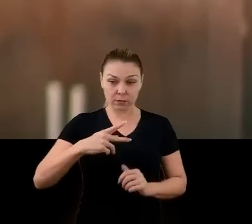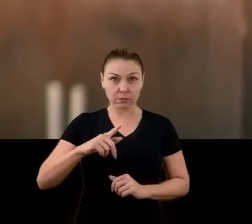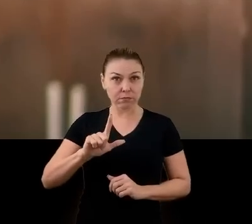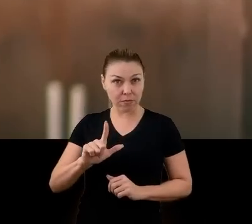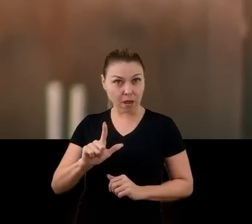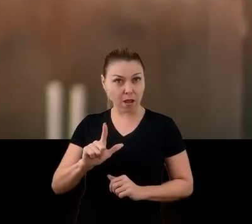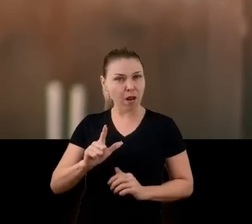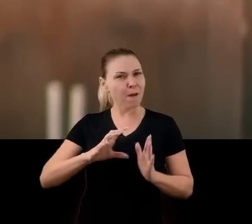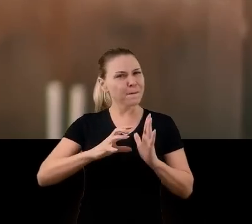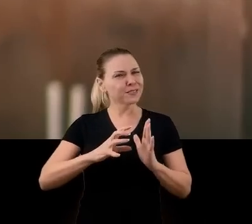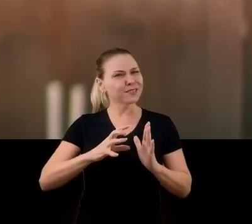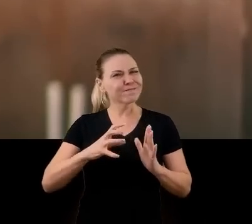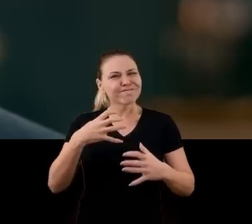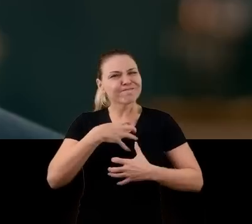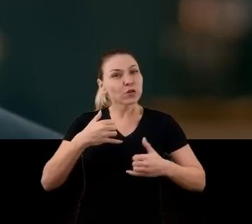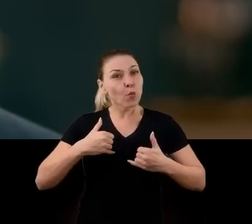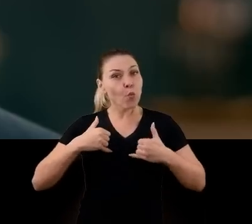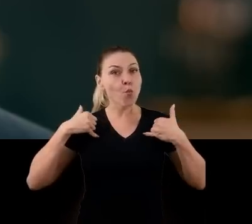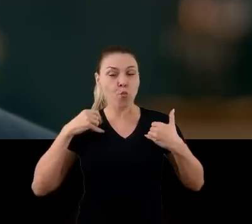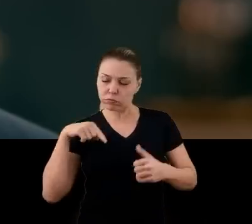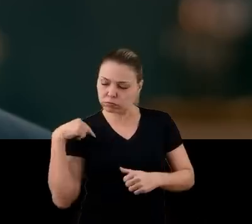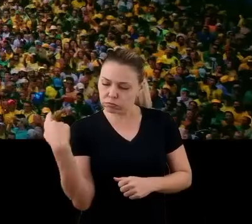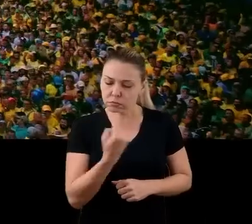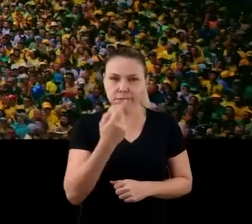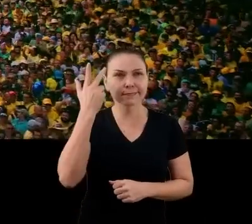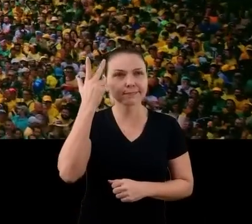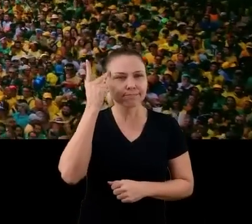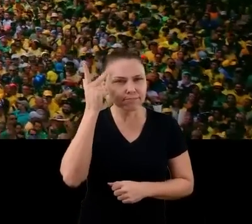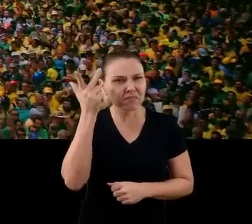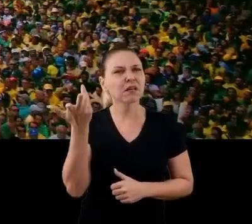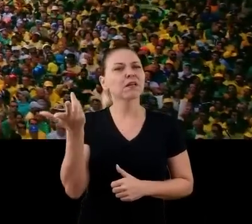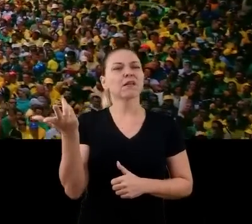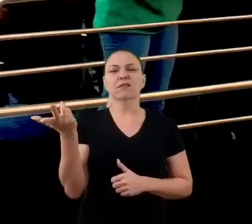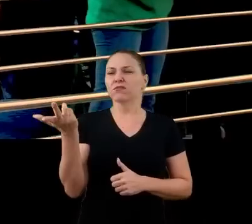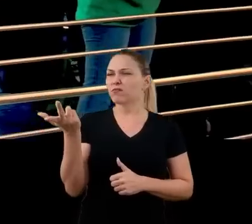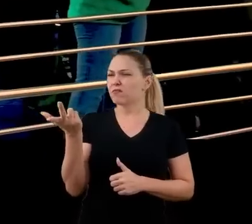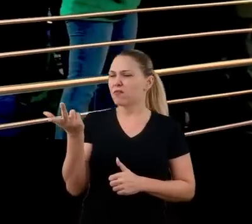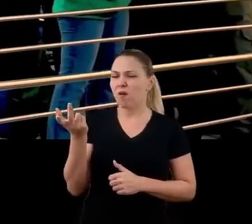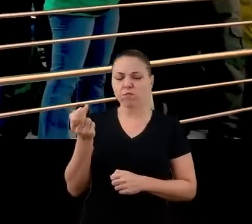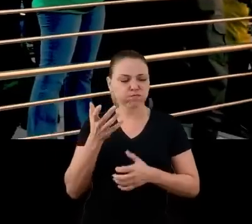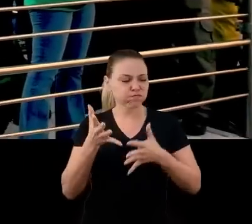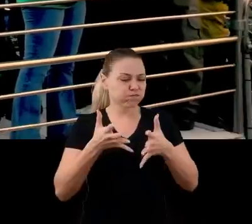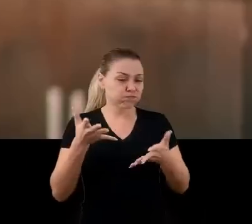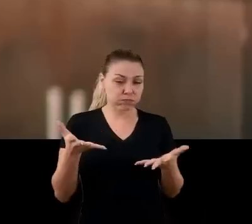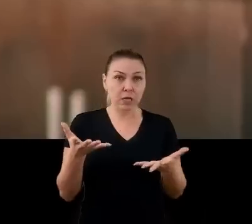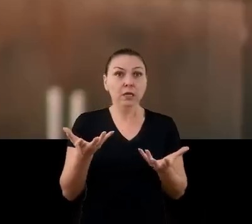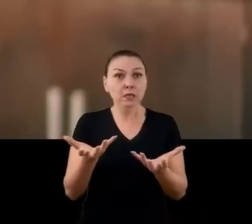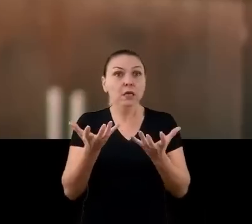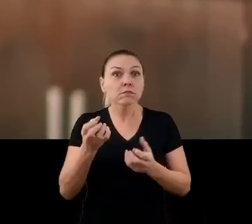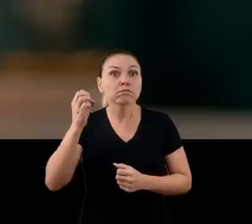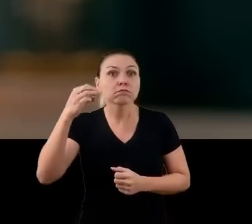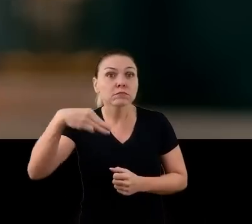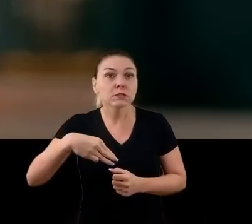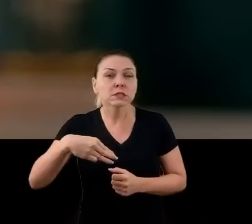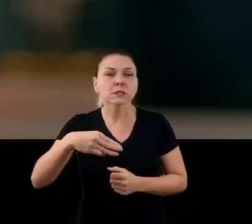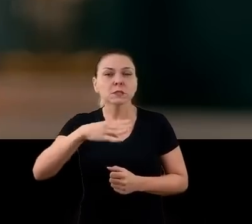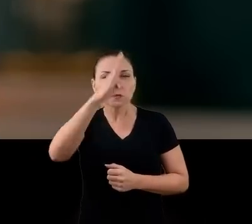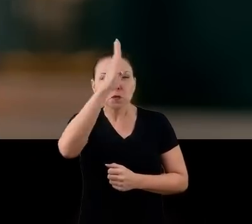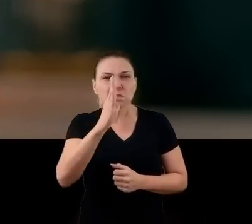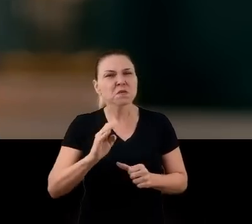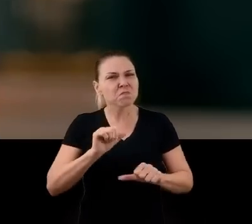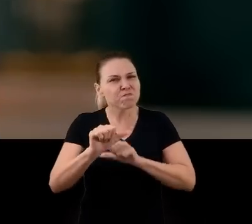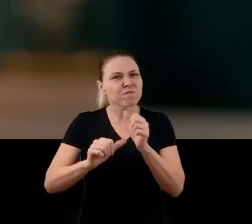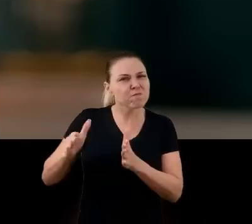Partido Liberal é um partido que nos orgulha e nós falamos isso de forma bastante espontânea, que queremos sim mudar